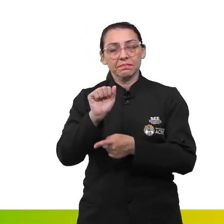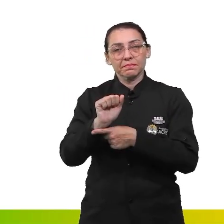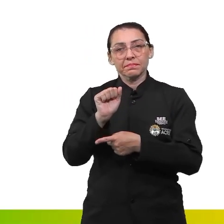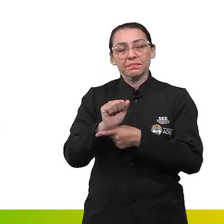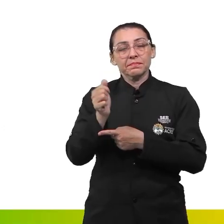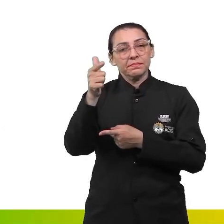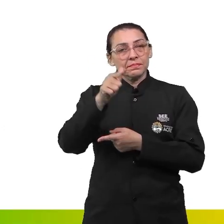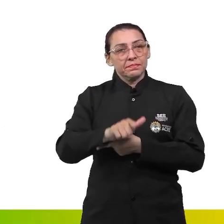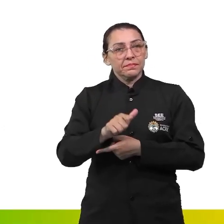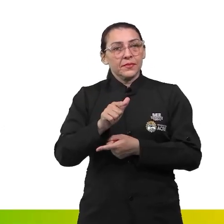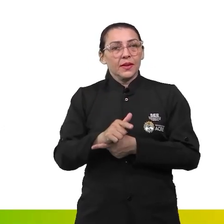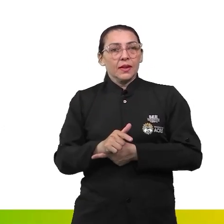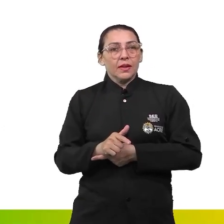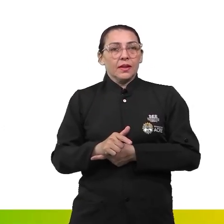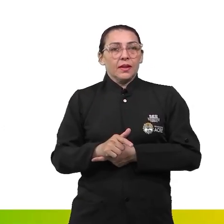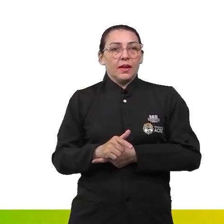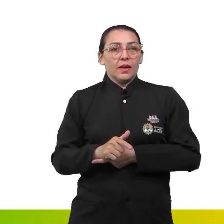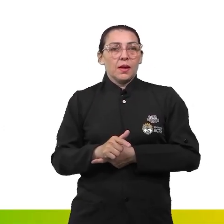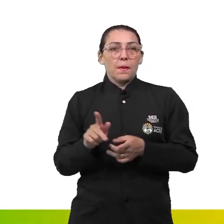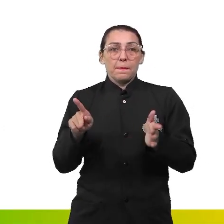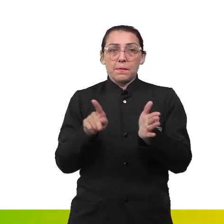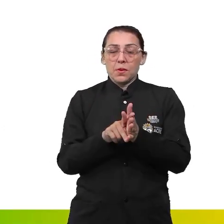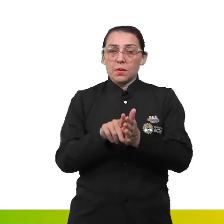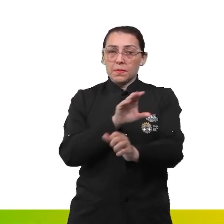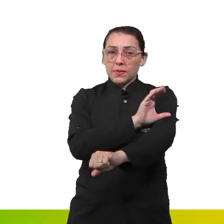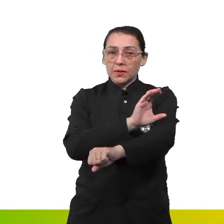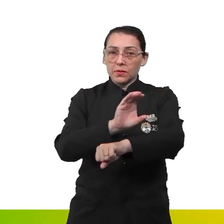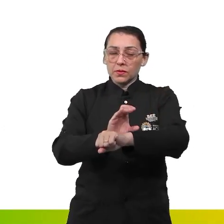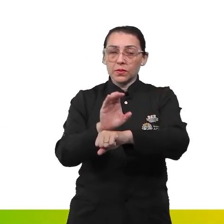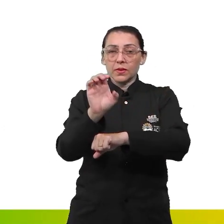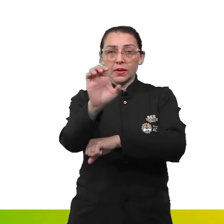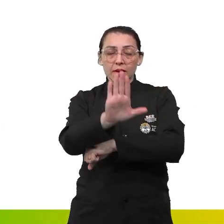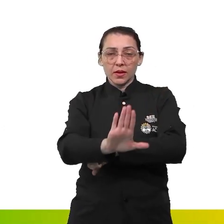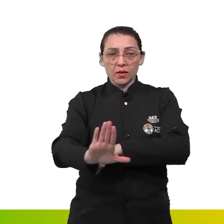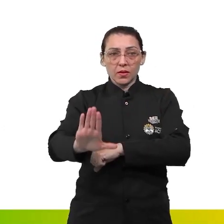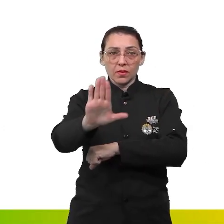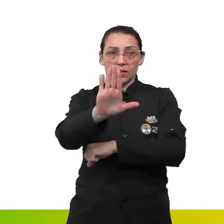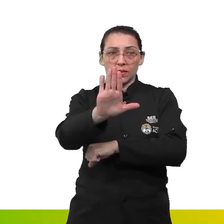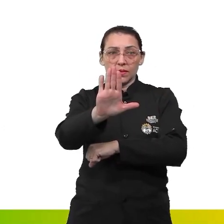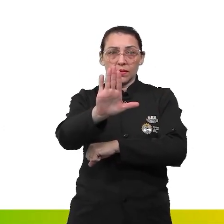A, novamente, ó. Predomínio exclusivo, olha essa palavra.